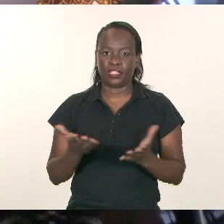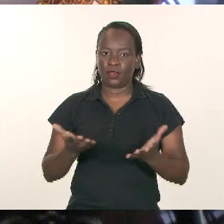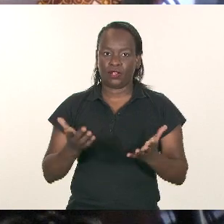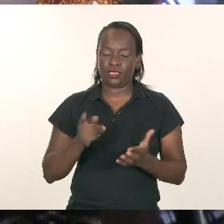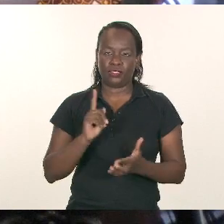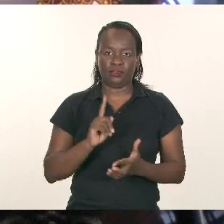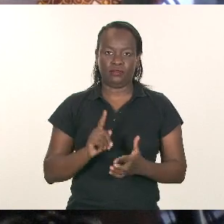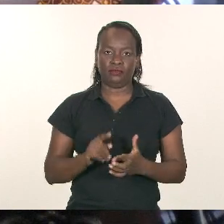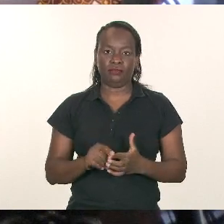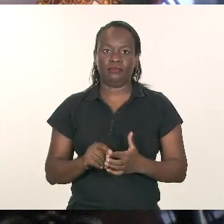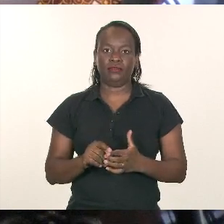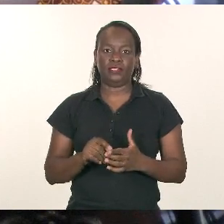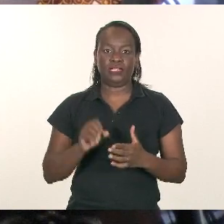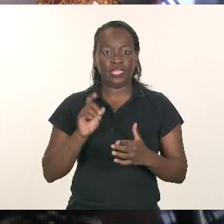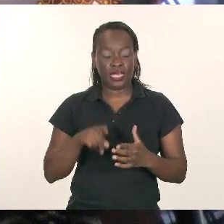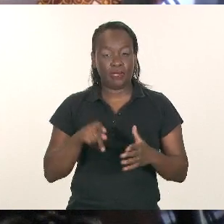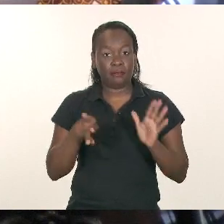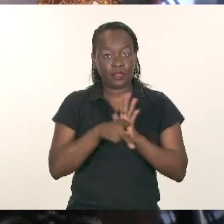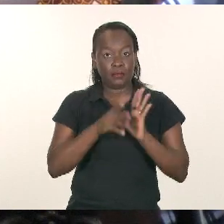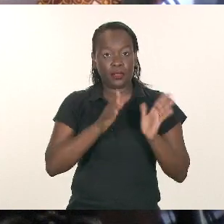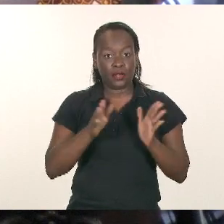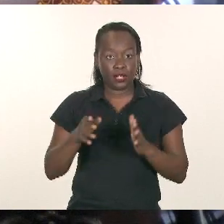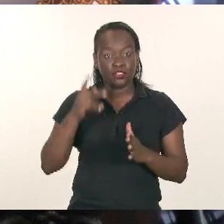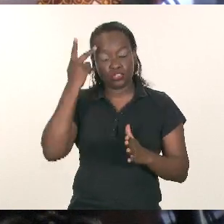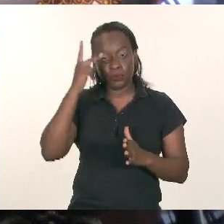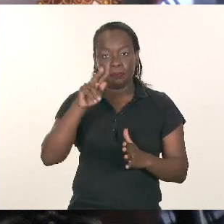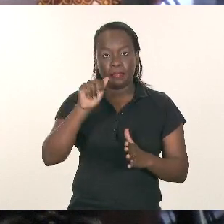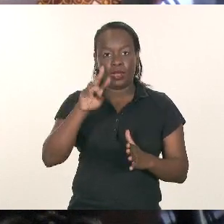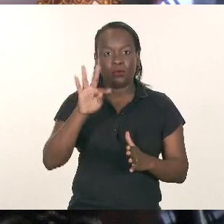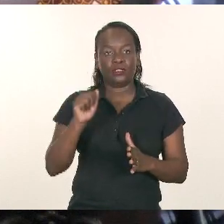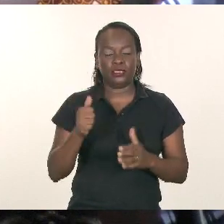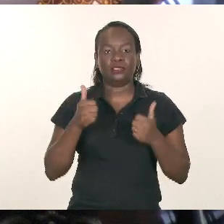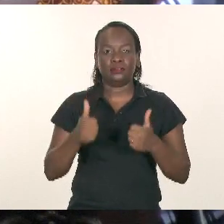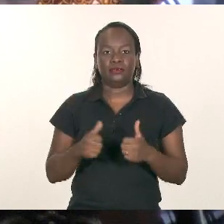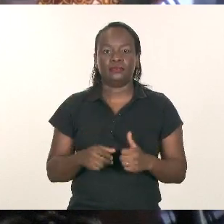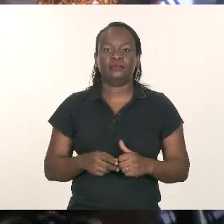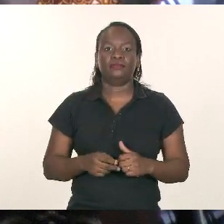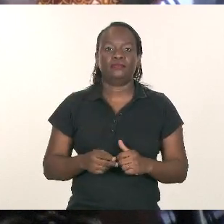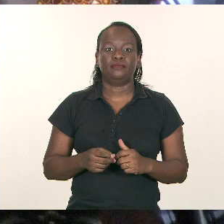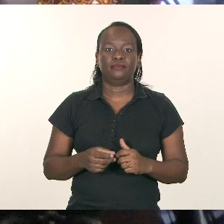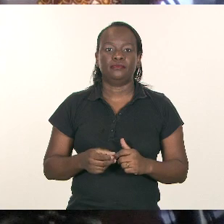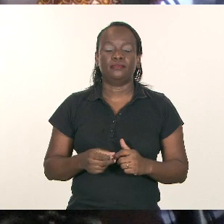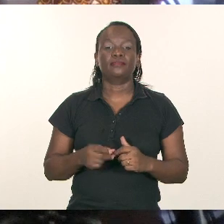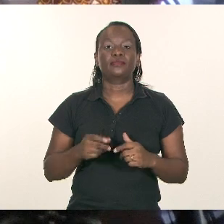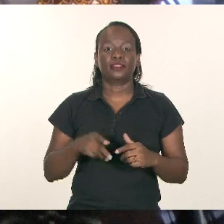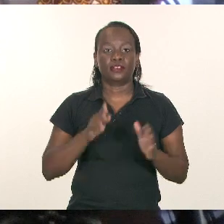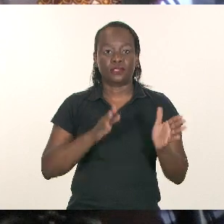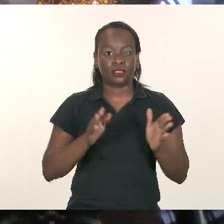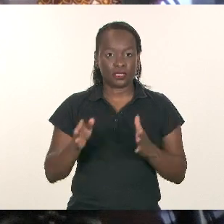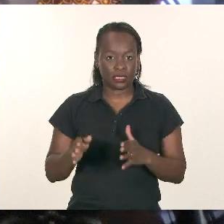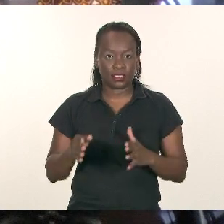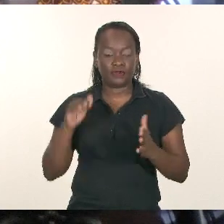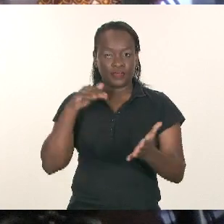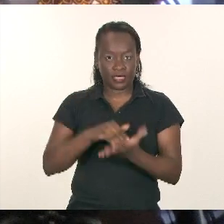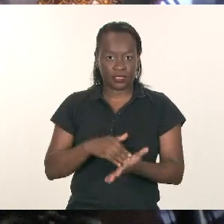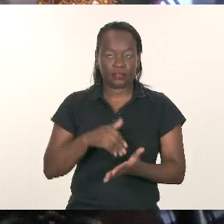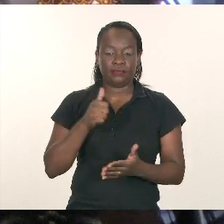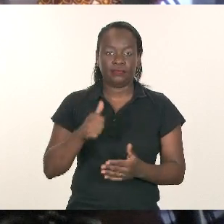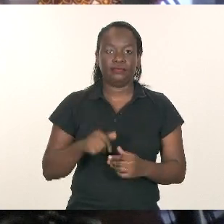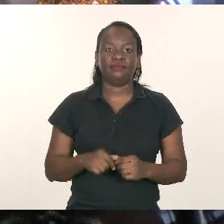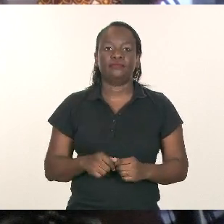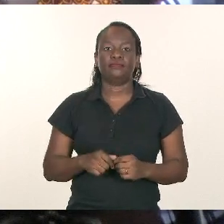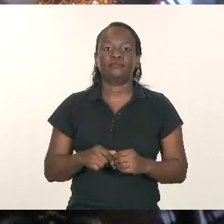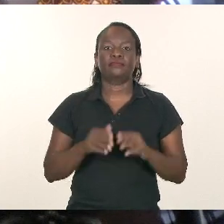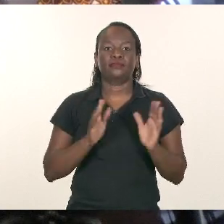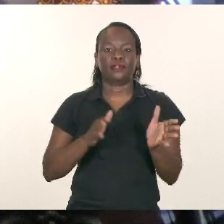pela ordem. Se for questão de ordem sobre a pauta, sim. Ao final, eu concedo... É pela ordem. Pela ordem ao final da pauta. Questão